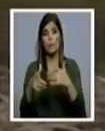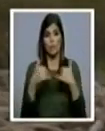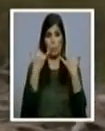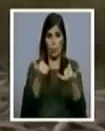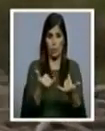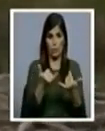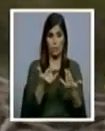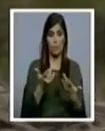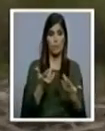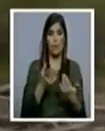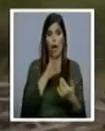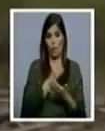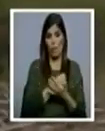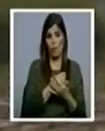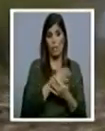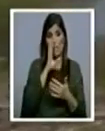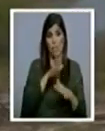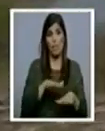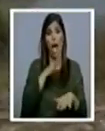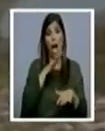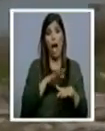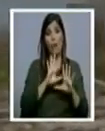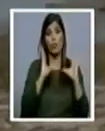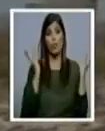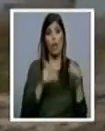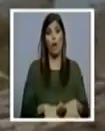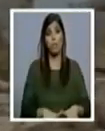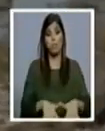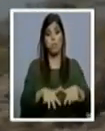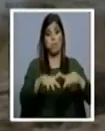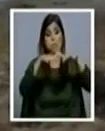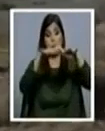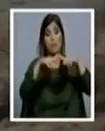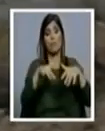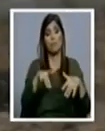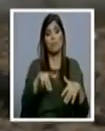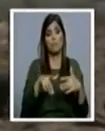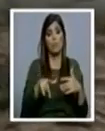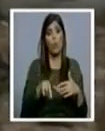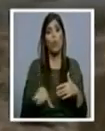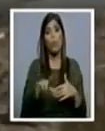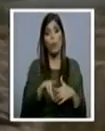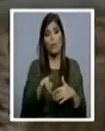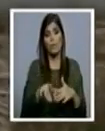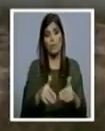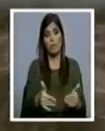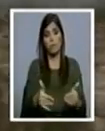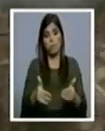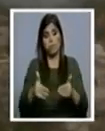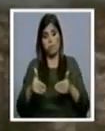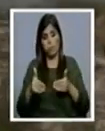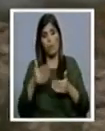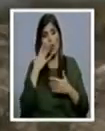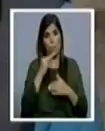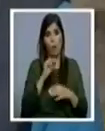maré vazia, havendo a subida do nível das águas, é esperado que essas zonas recuem